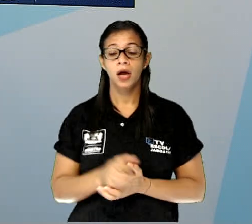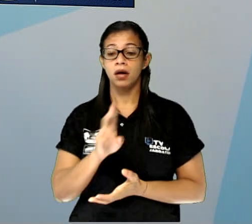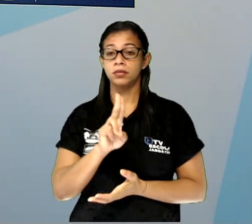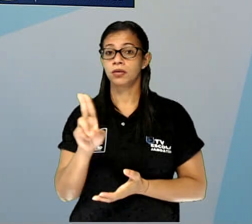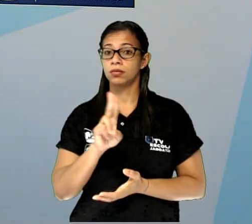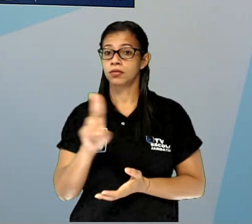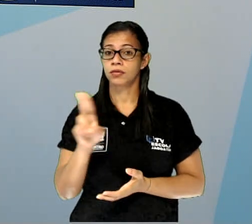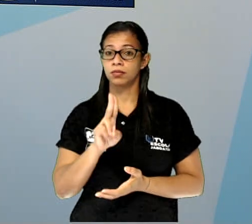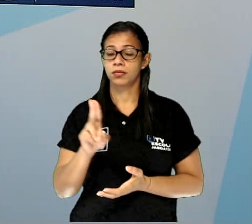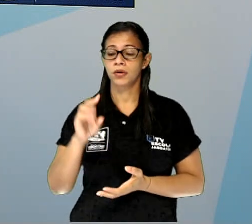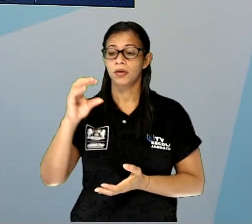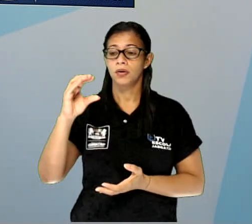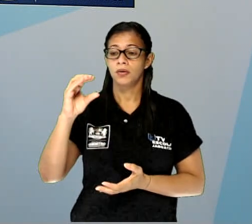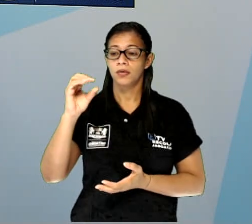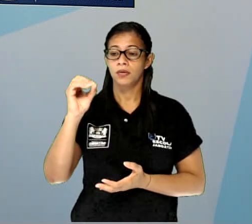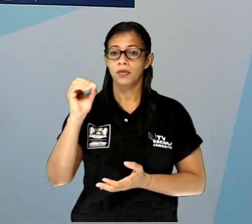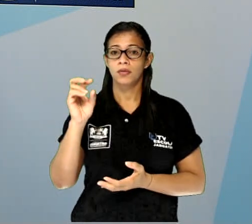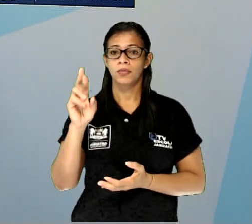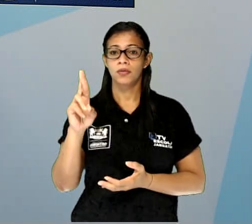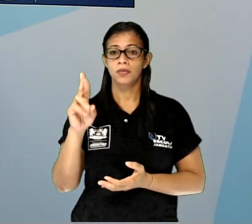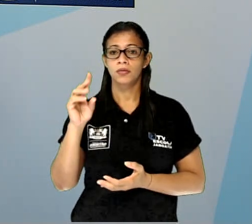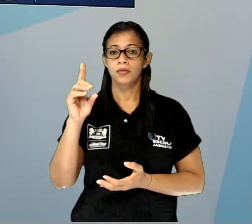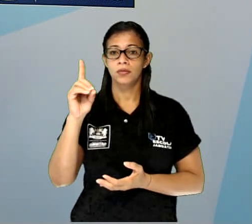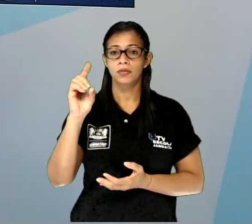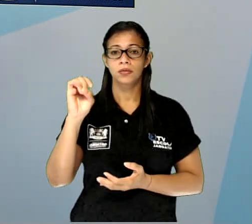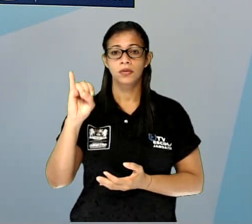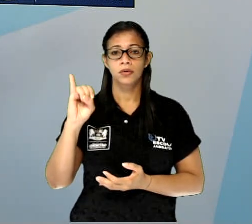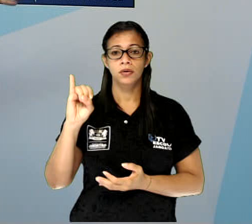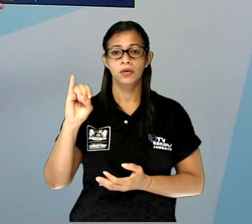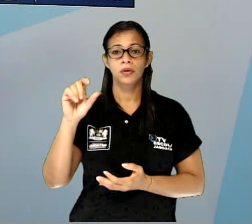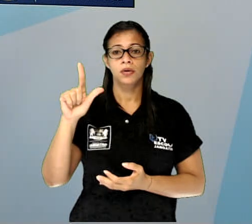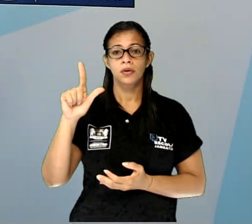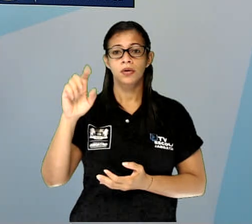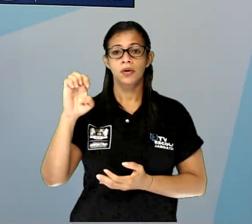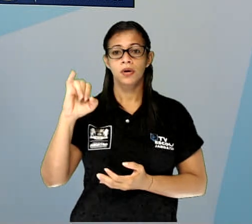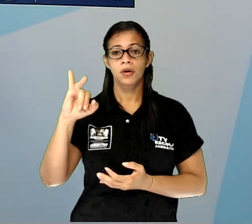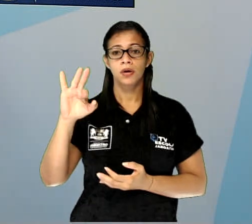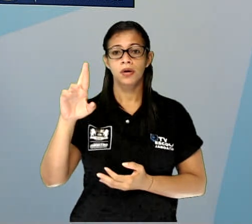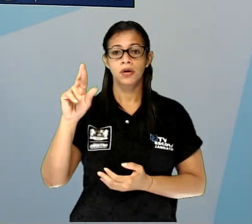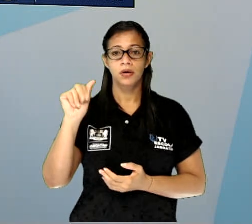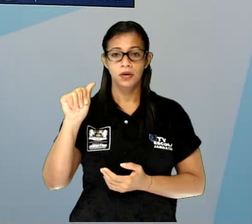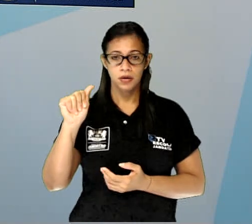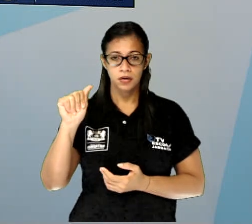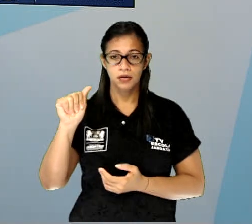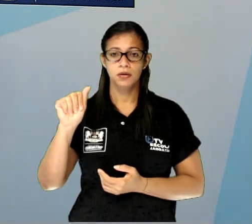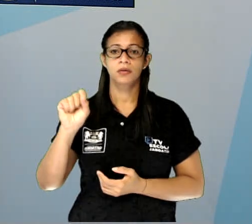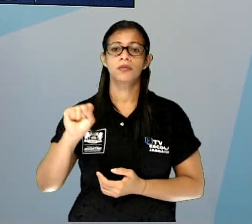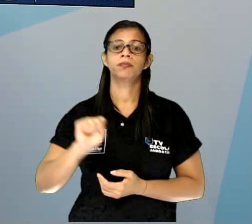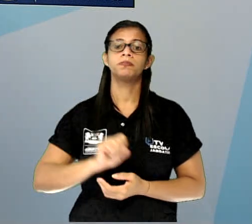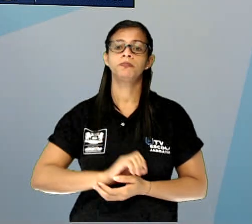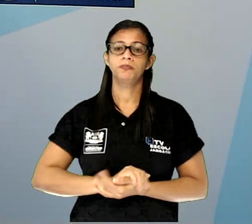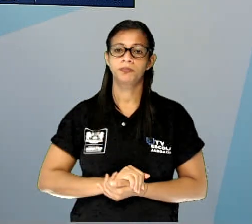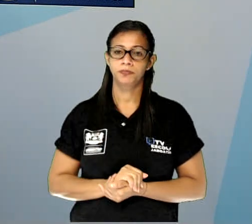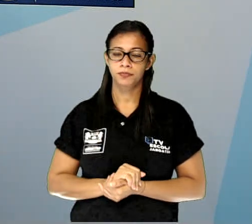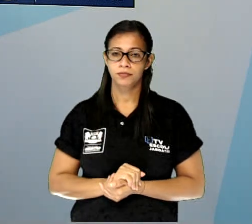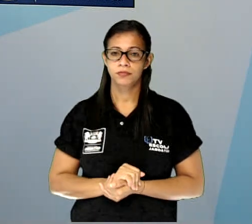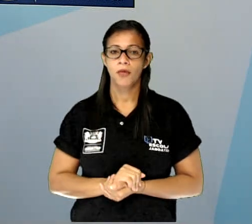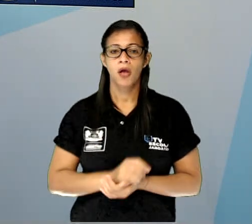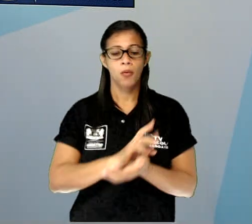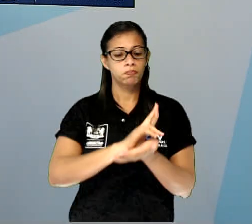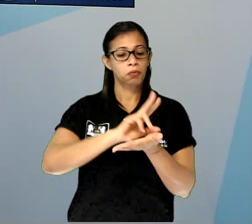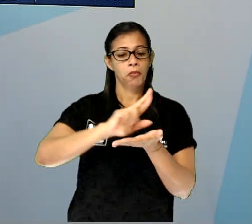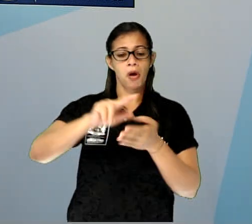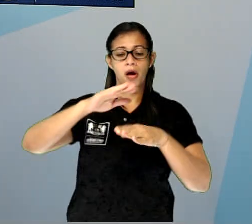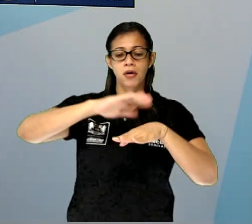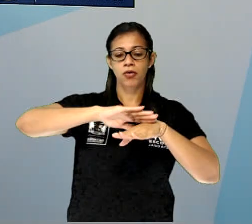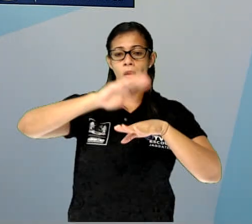É o conjunto das cadeias de montanhas, cordilheiras. Então, é o